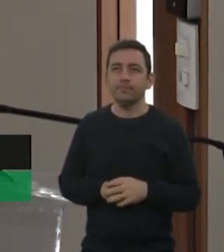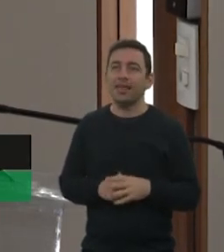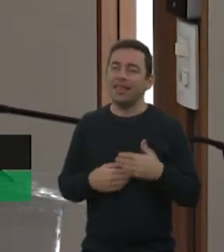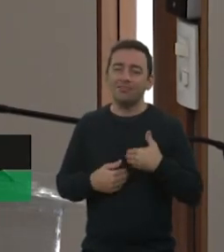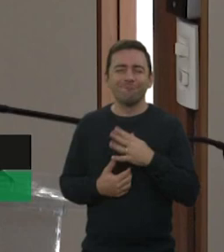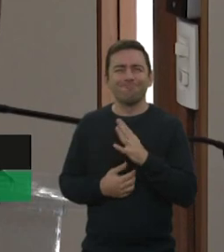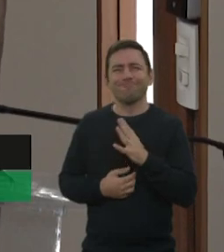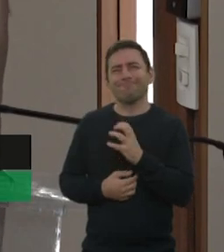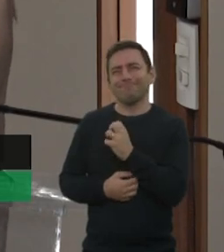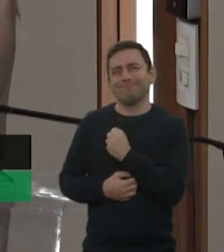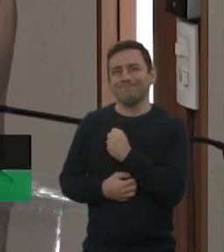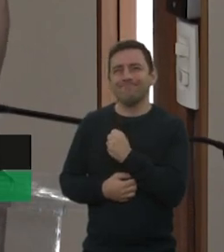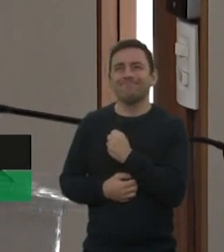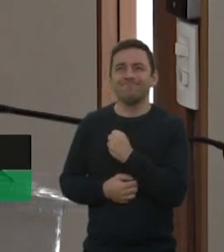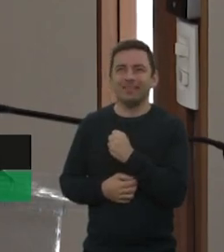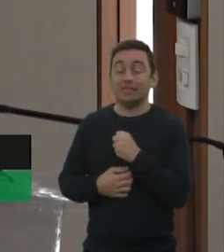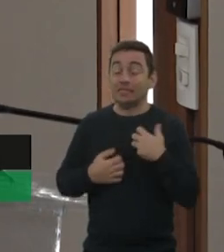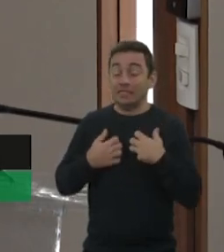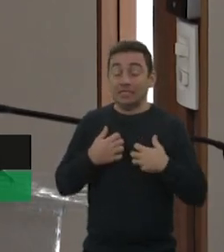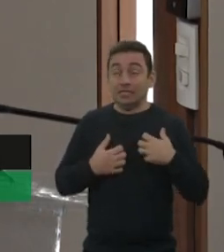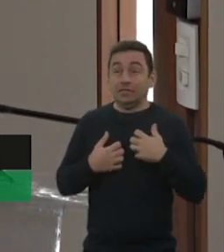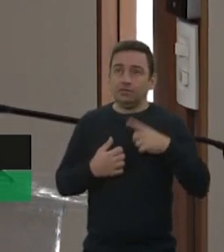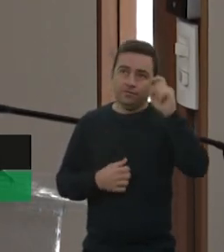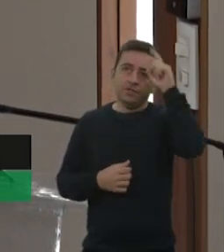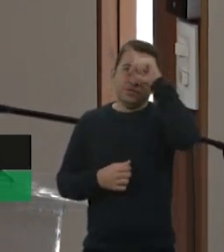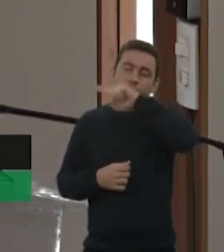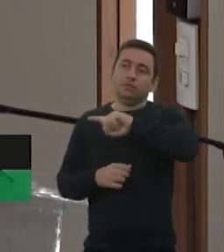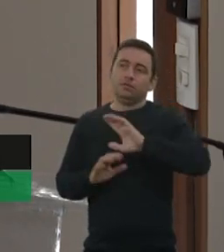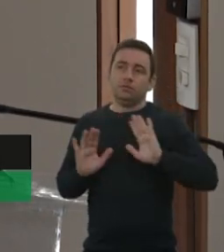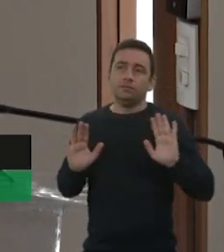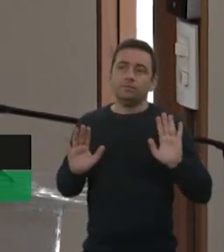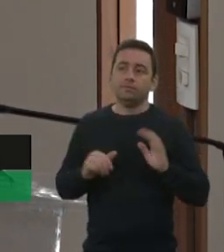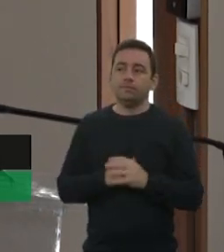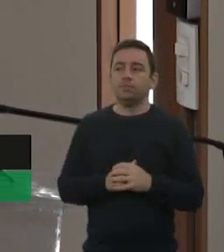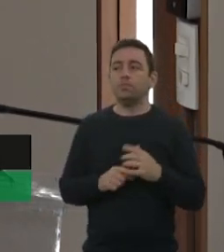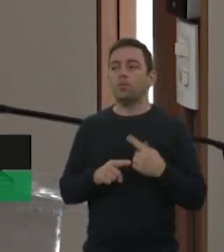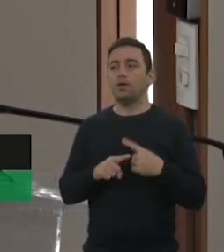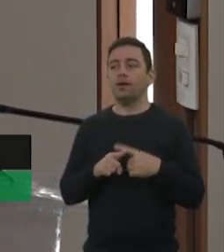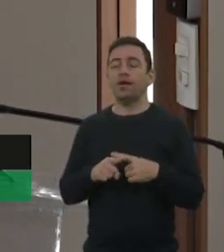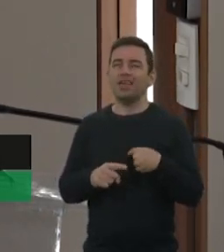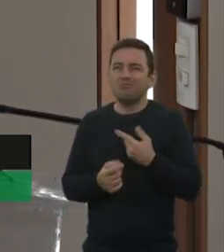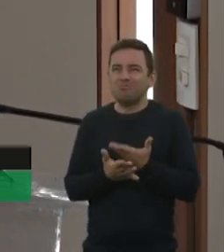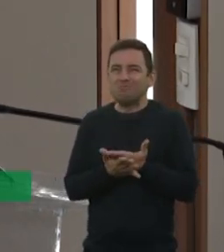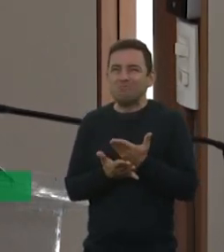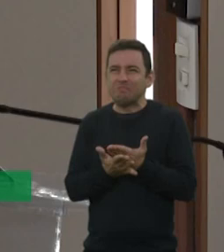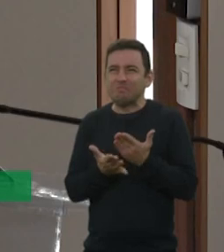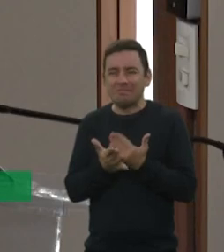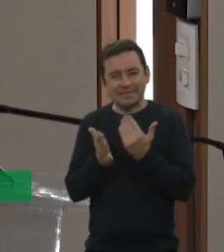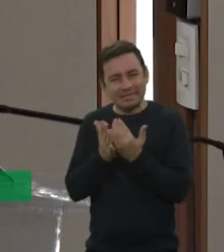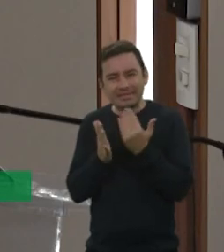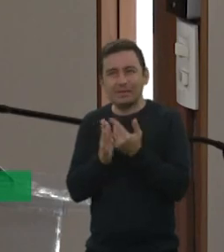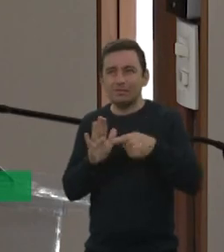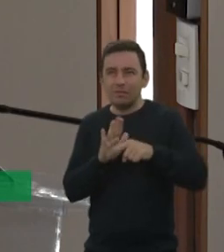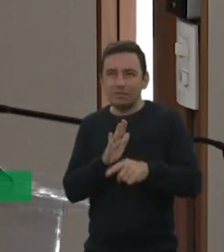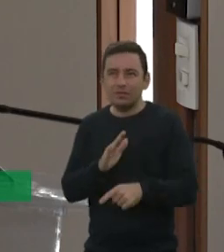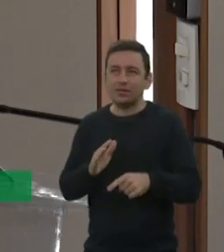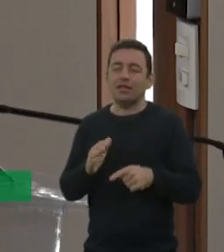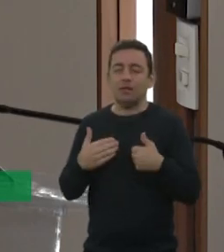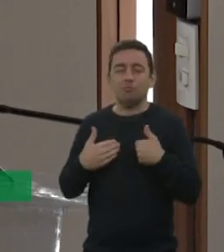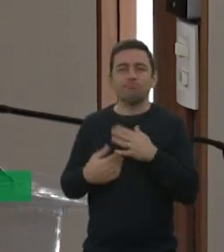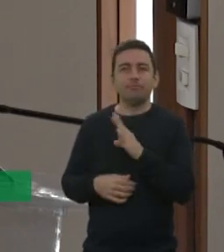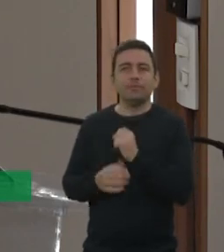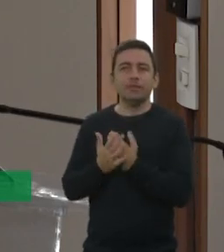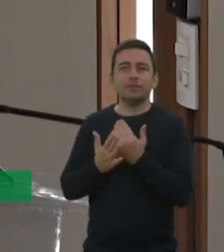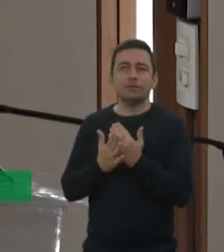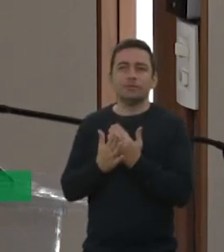apaixonei. Foi um estresse benigno, né? Porque me levou a estudar, a aprender e a me apaixonar. Então,